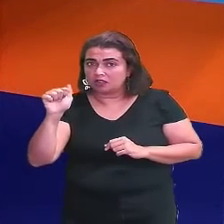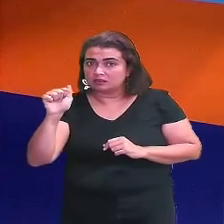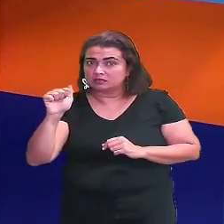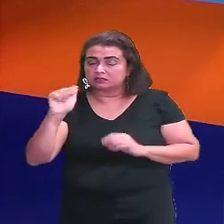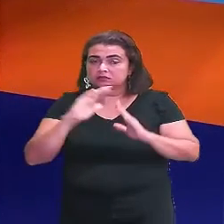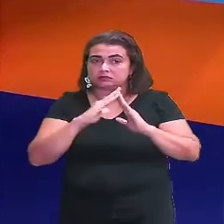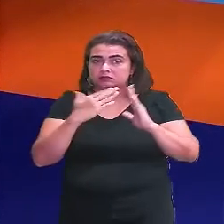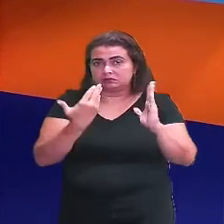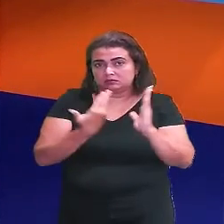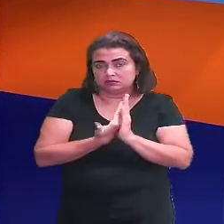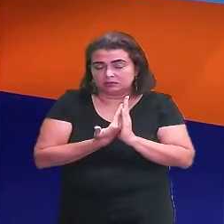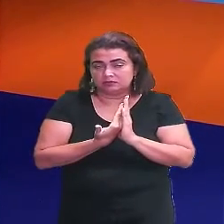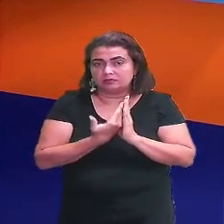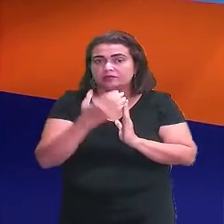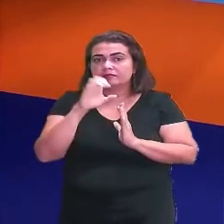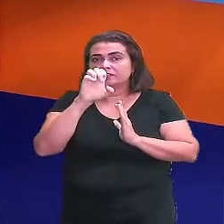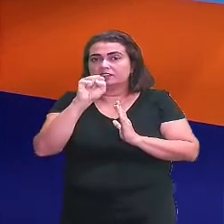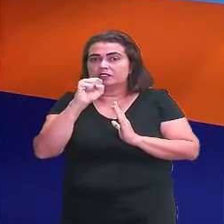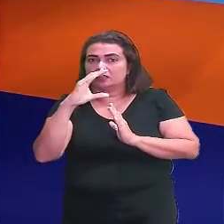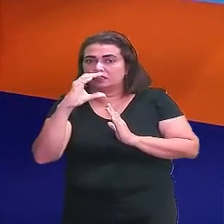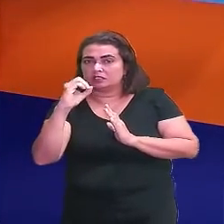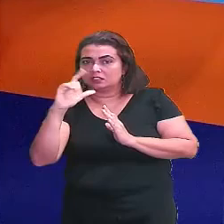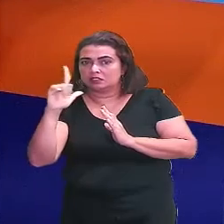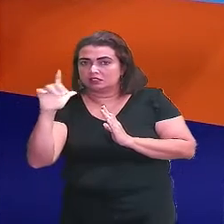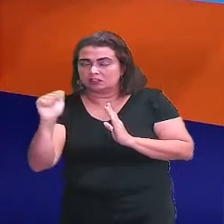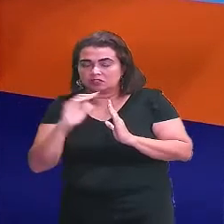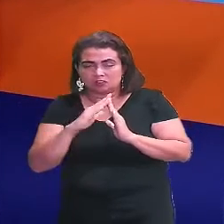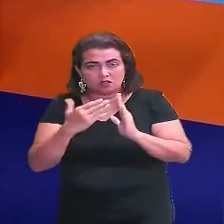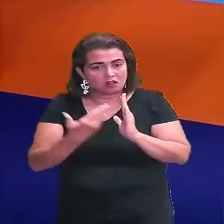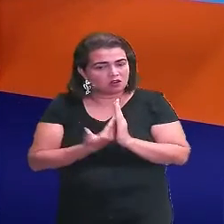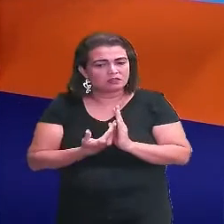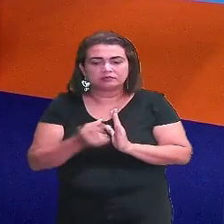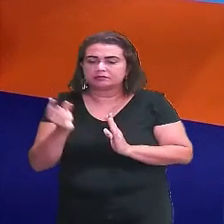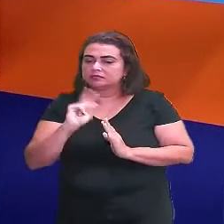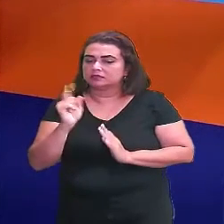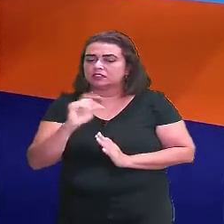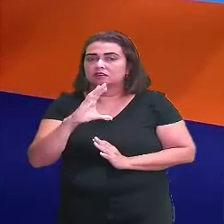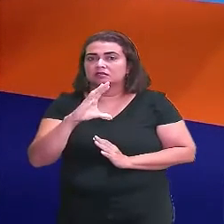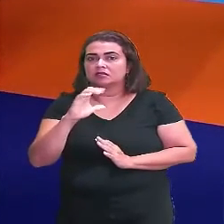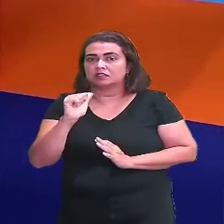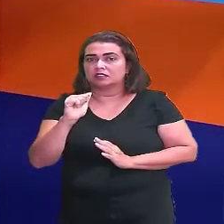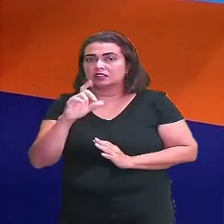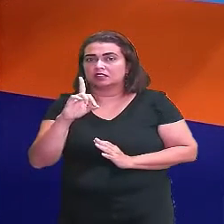Escola. Também não é. Temos aqui, ó.